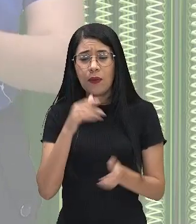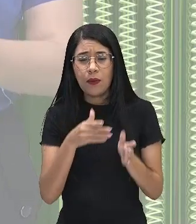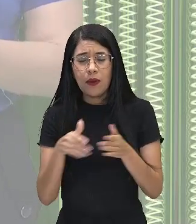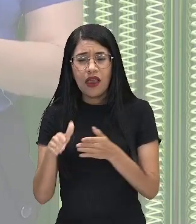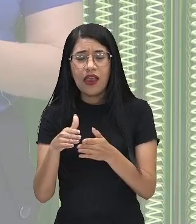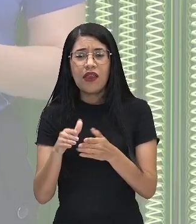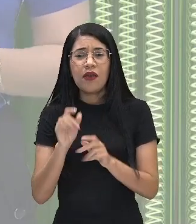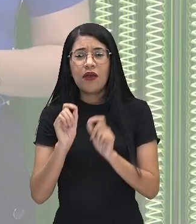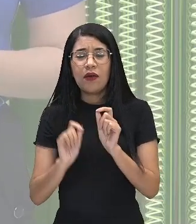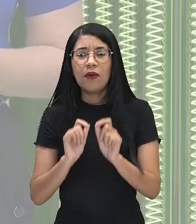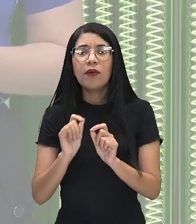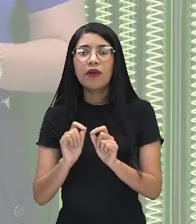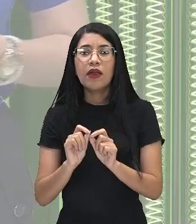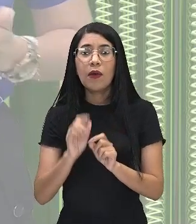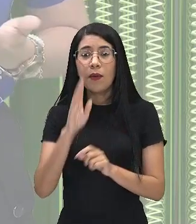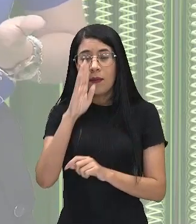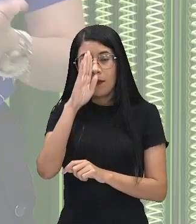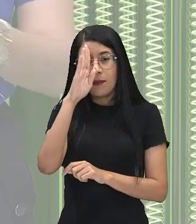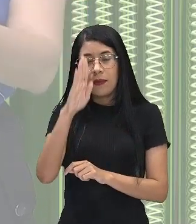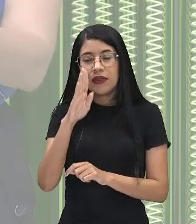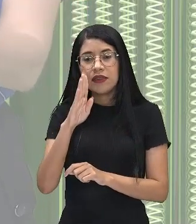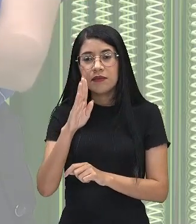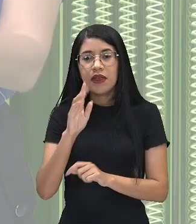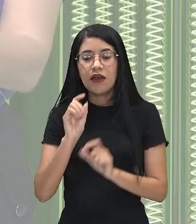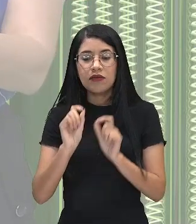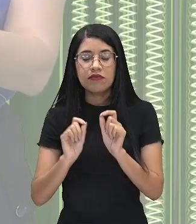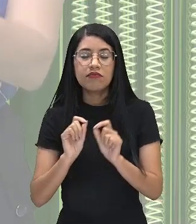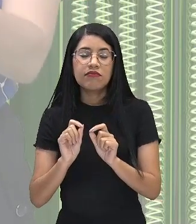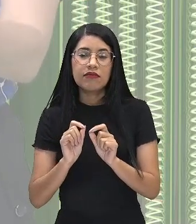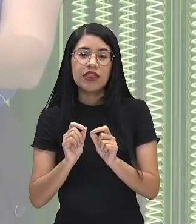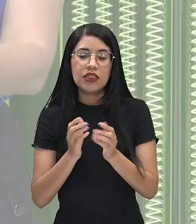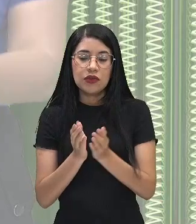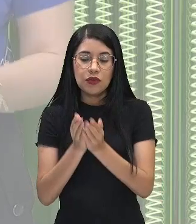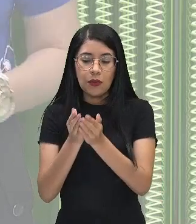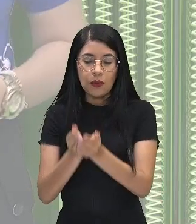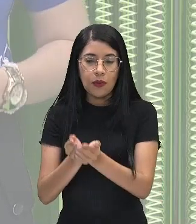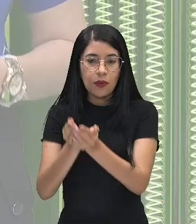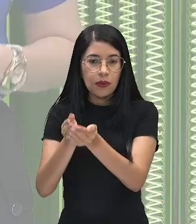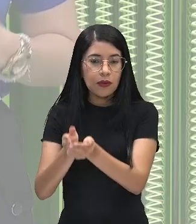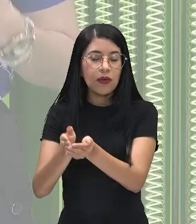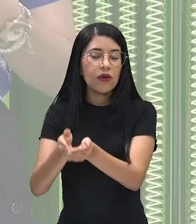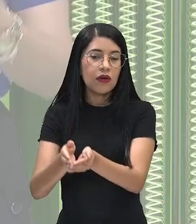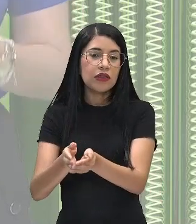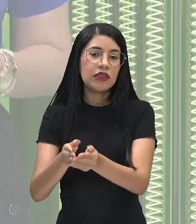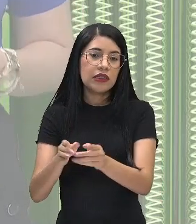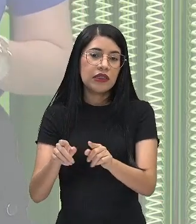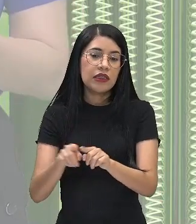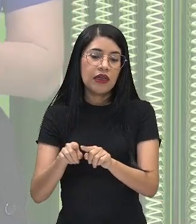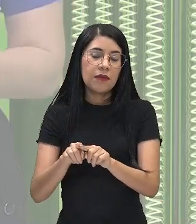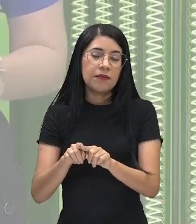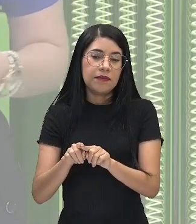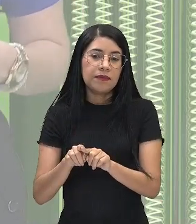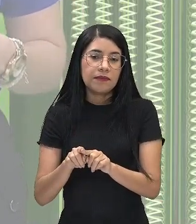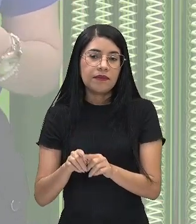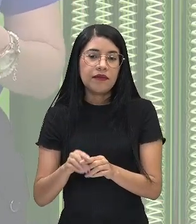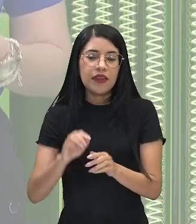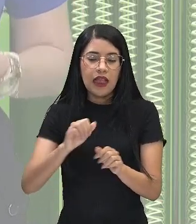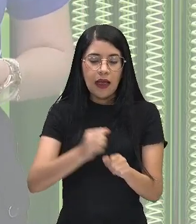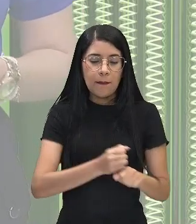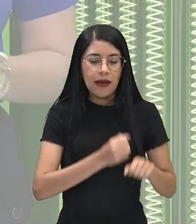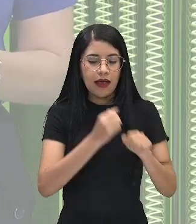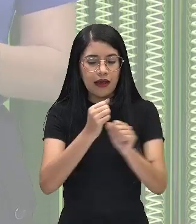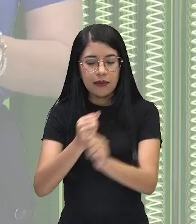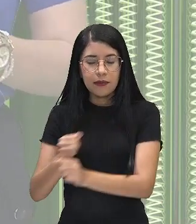com certeza, o meio principal de transporte, né, pelos barcos, pelas canoas,